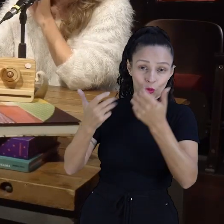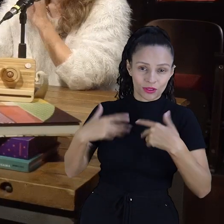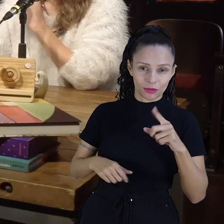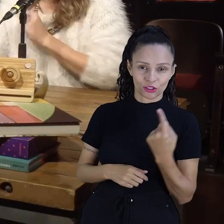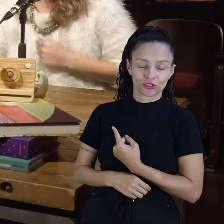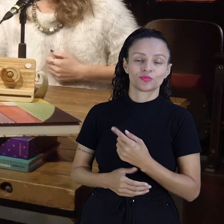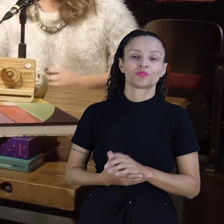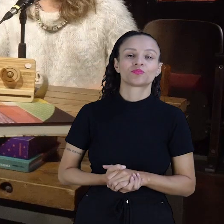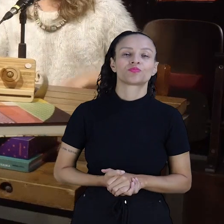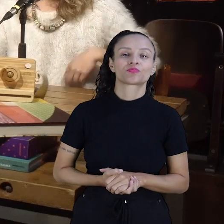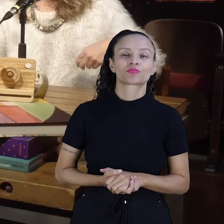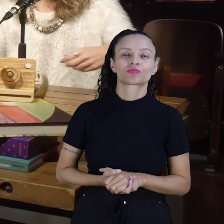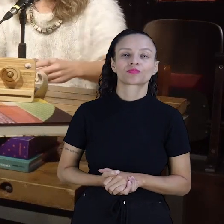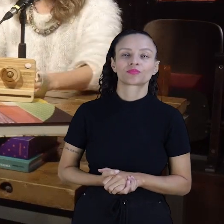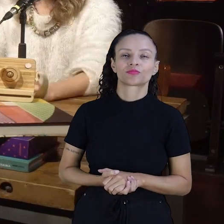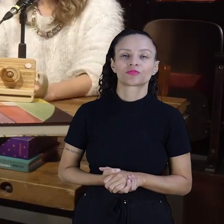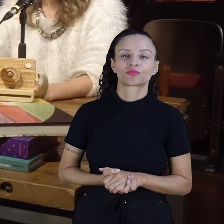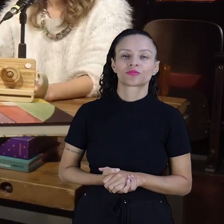gente.